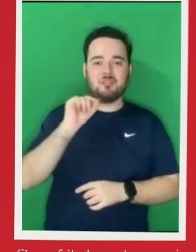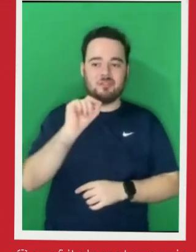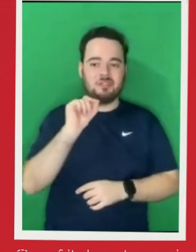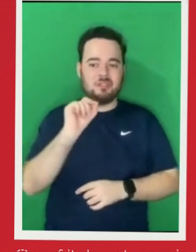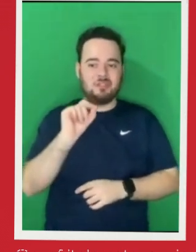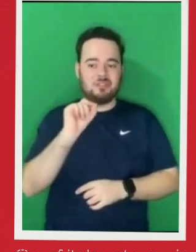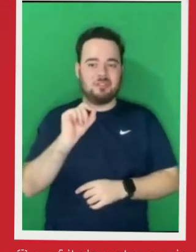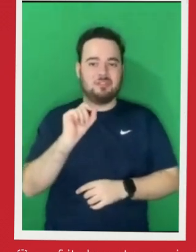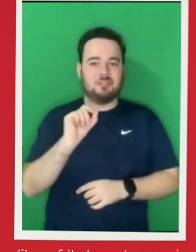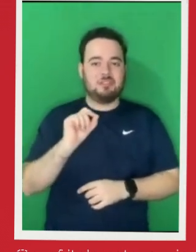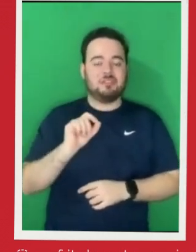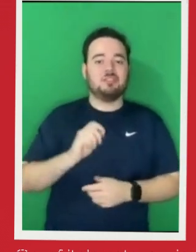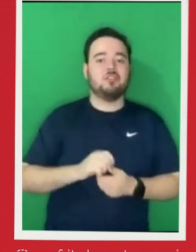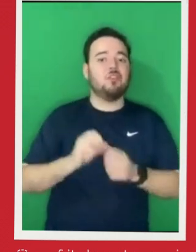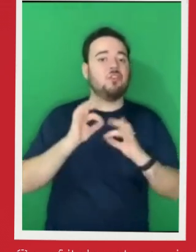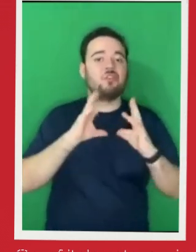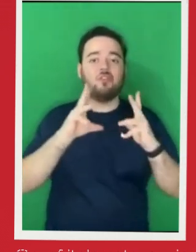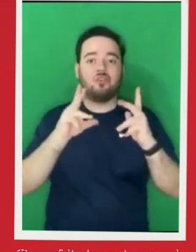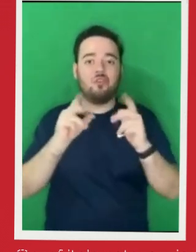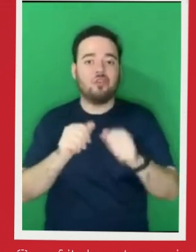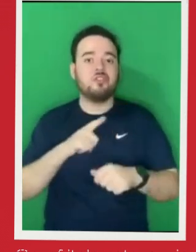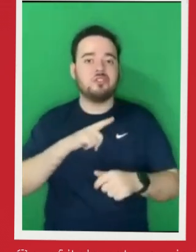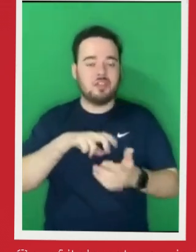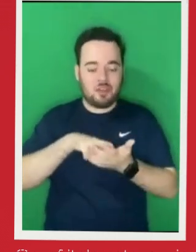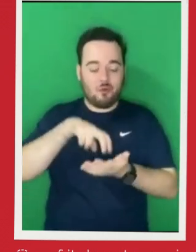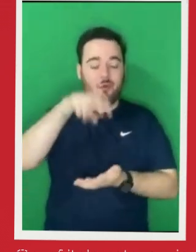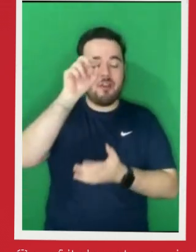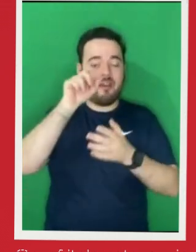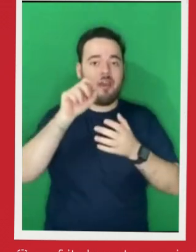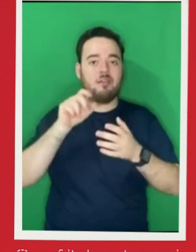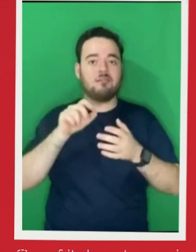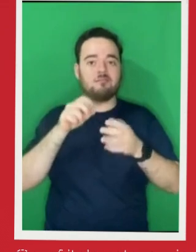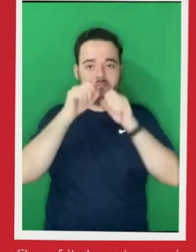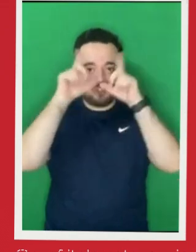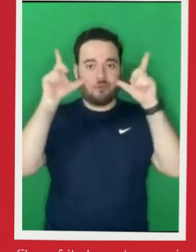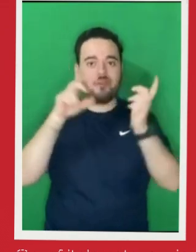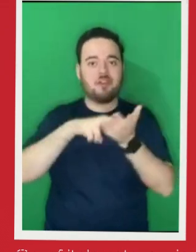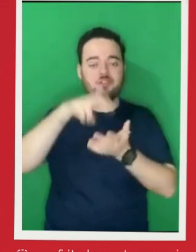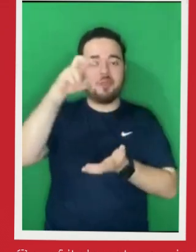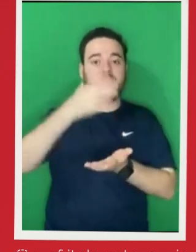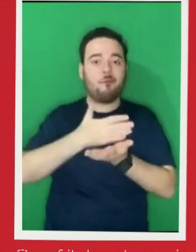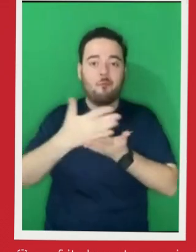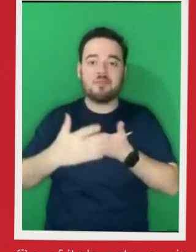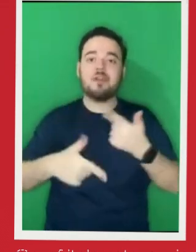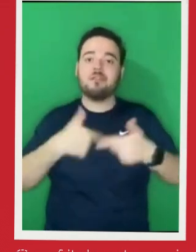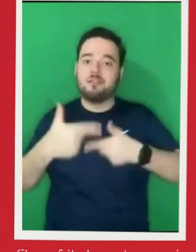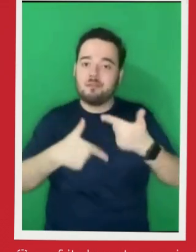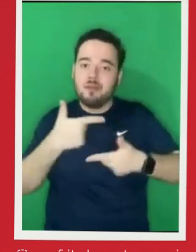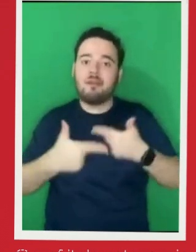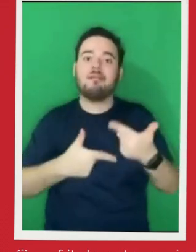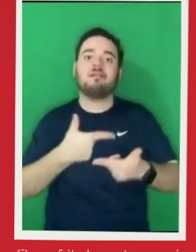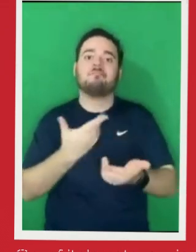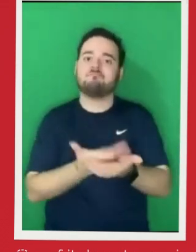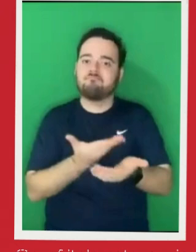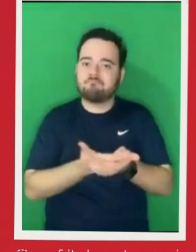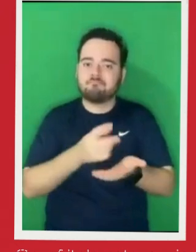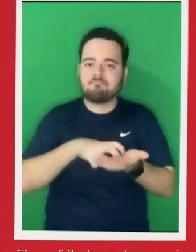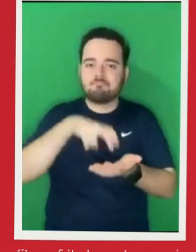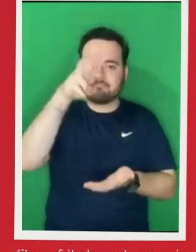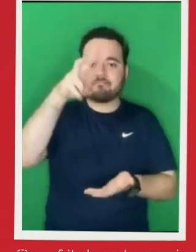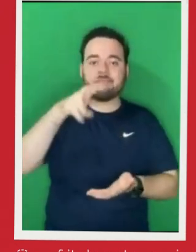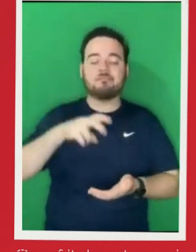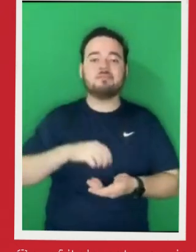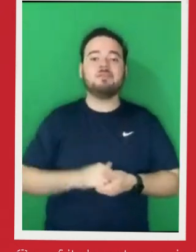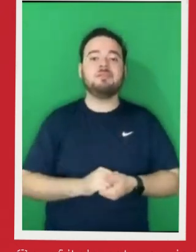ética quase que religiosa de que todo mundo tem que acordar cedo, todo mundo tem que começar cedo a trabalhar, a